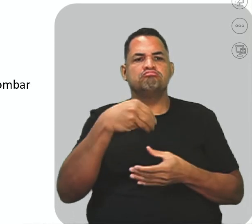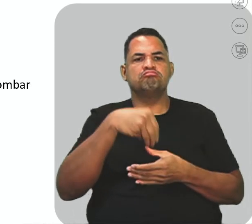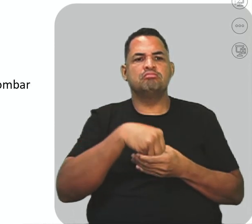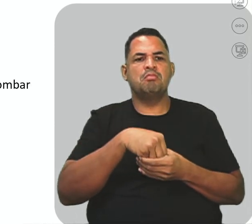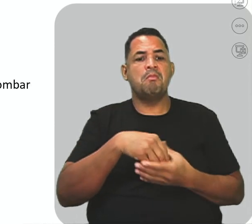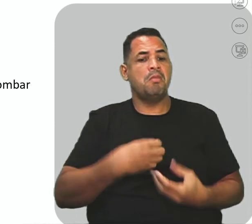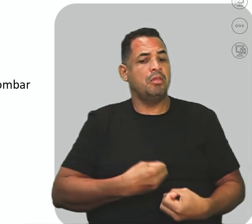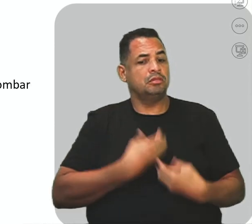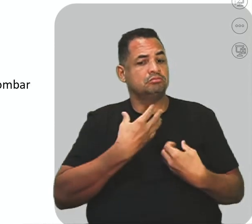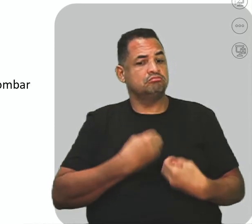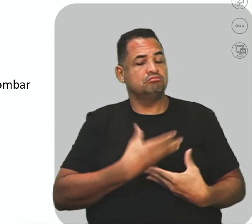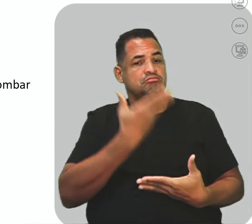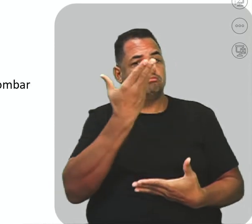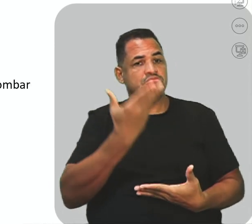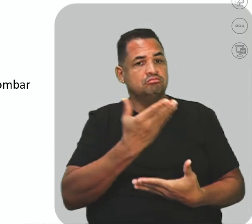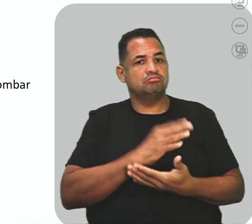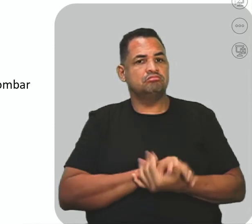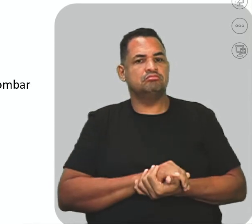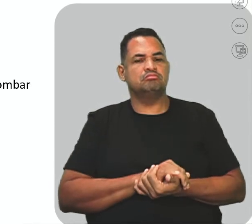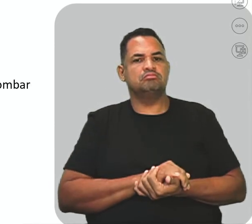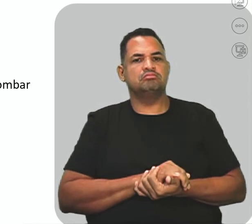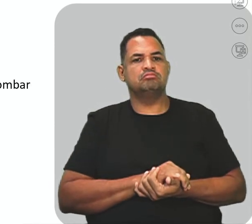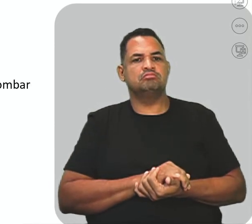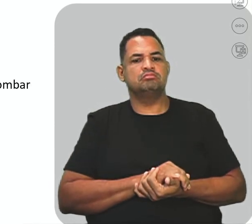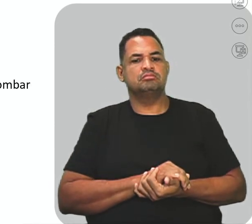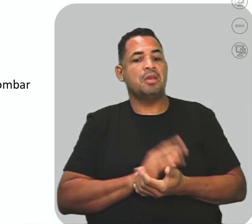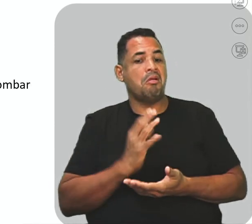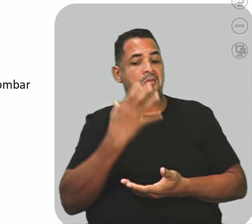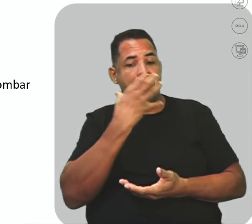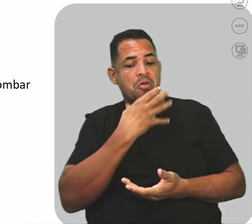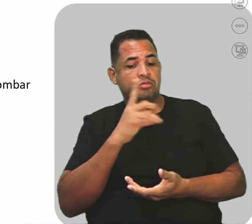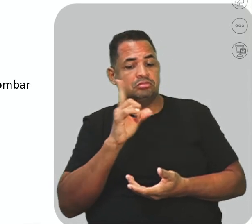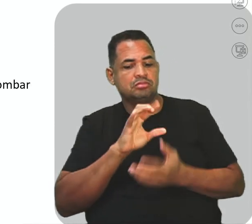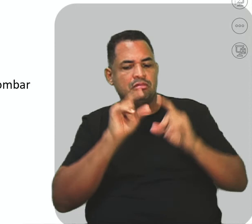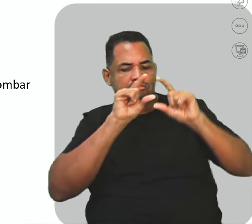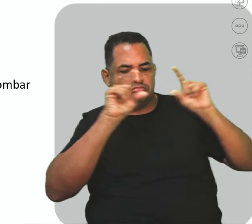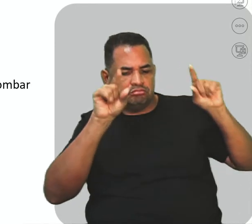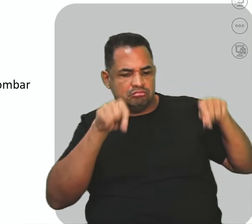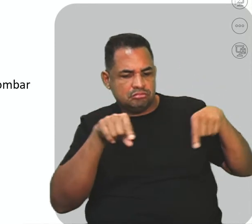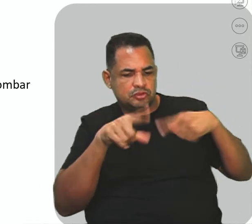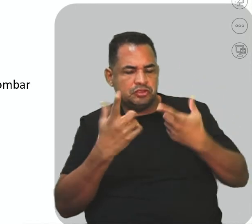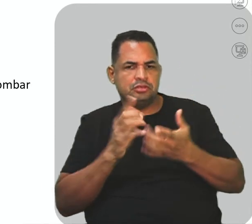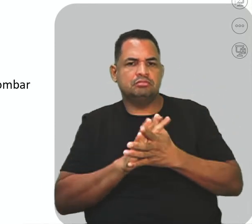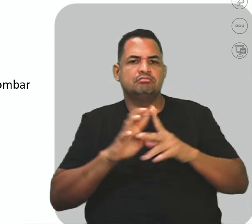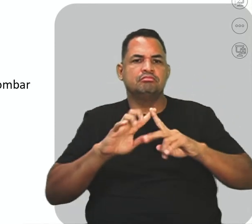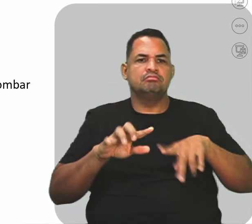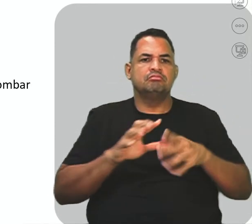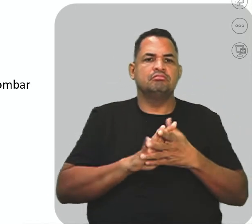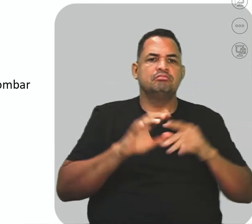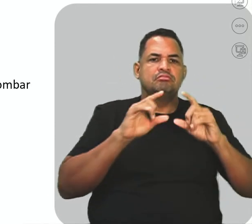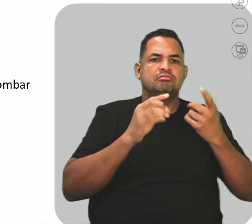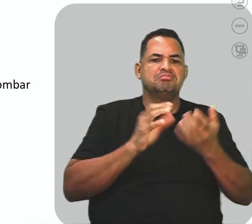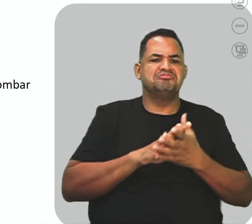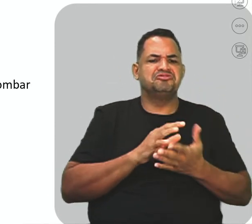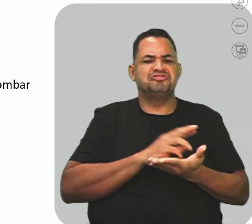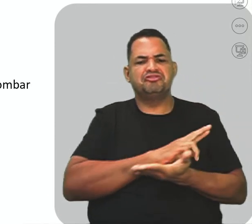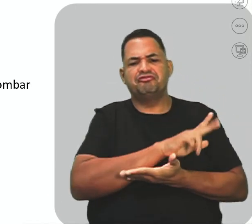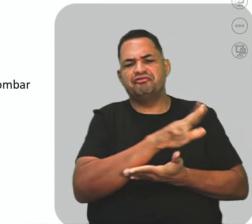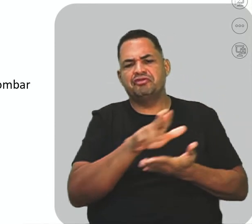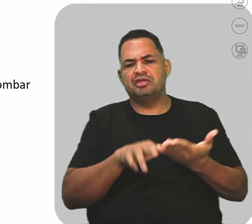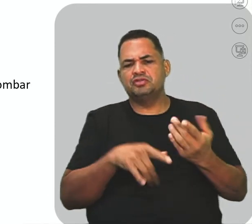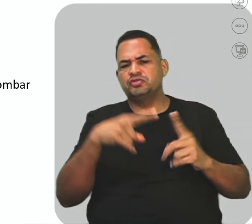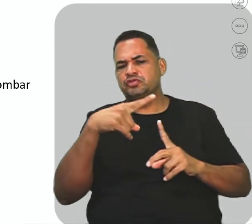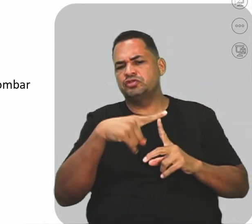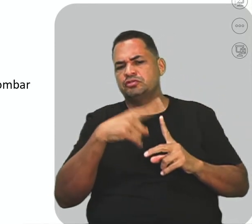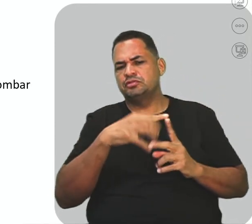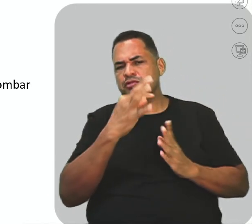de poesias, né? Não só músicas, né? Não só tirinhas, mas também diversos gêneros. E aqui um